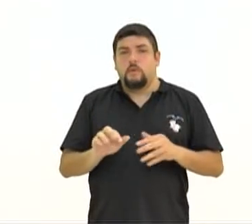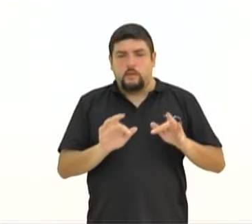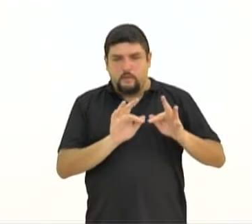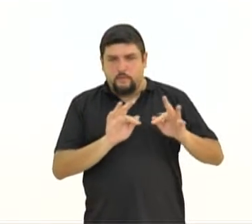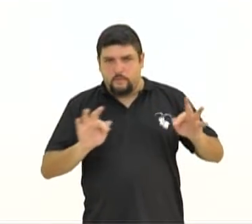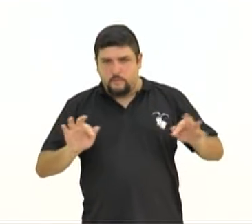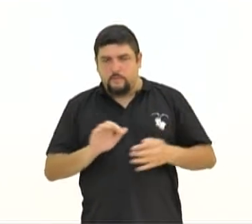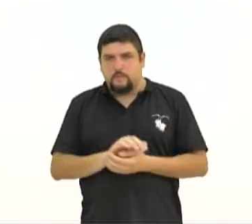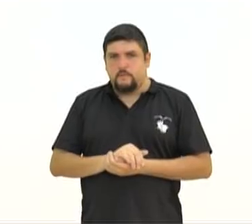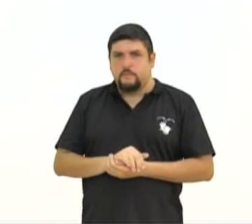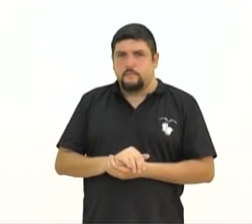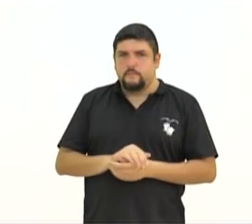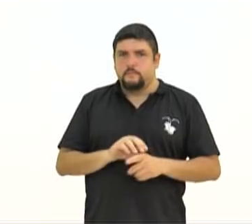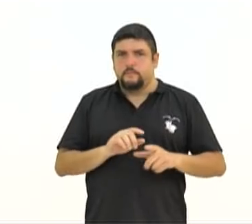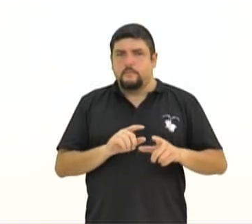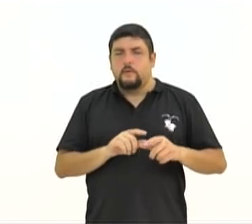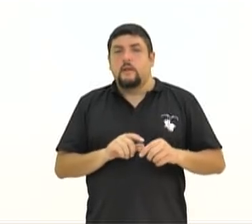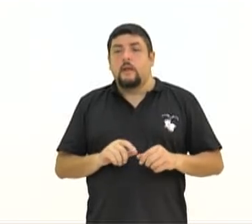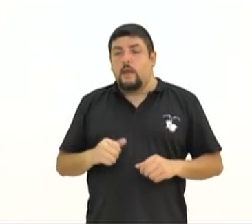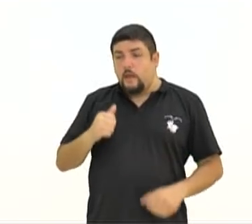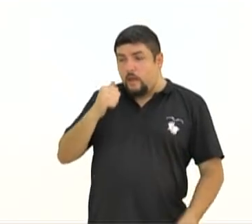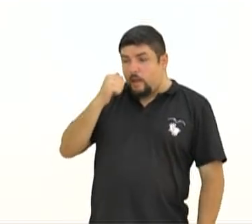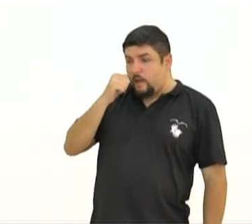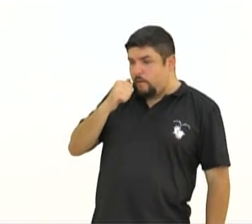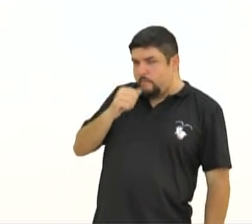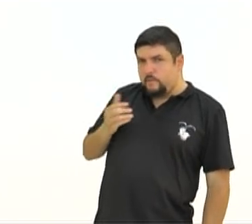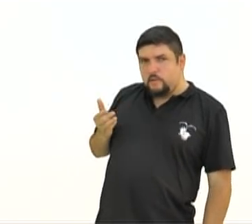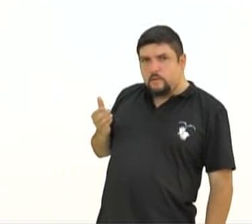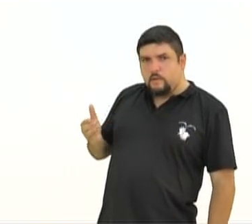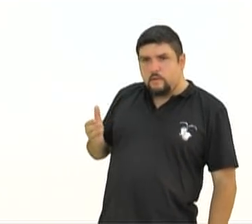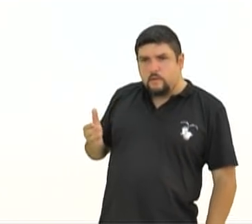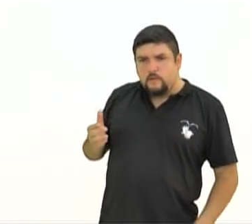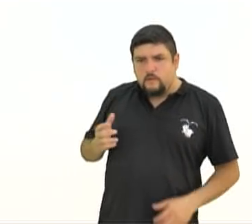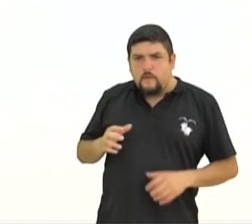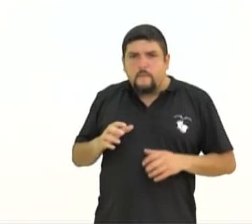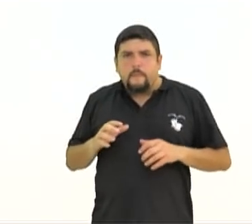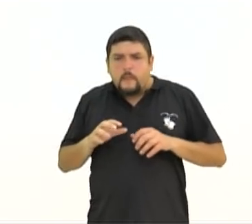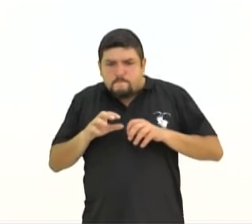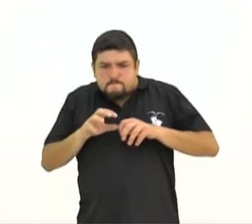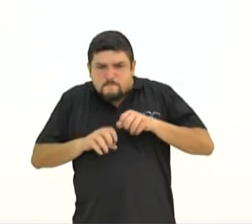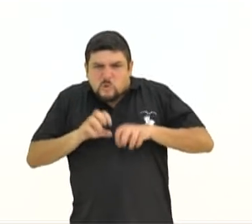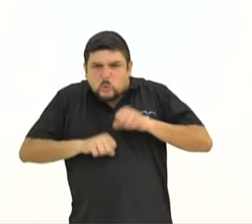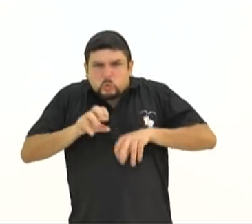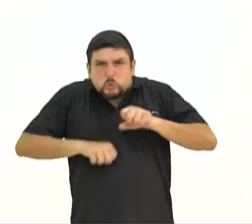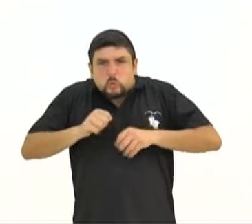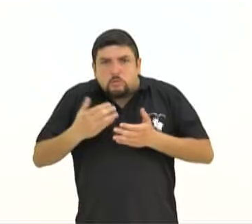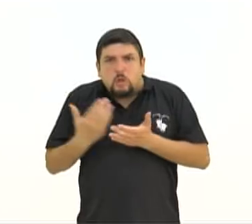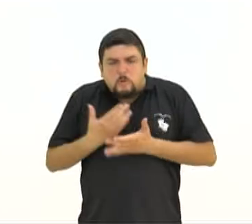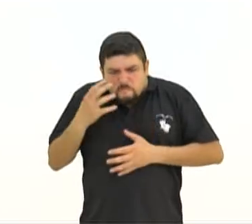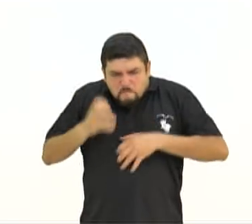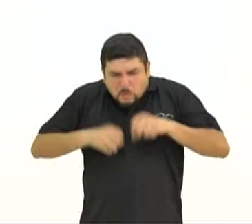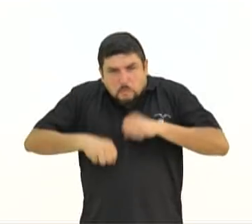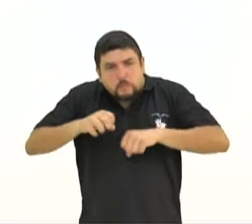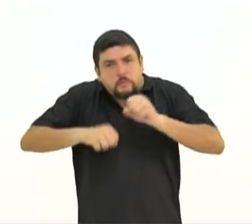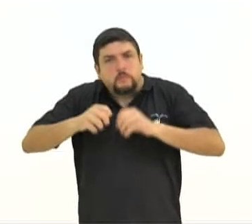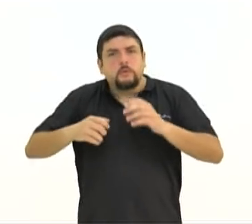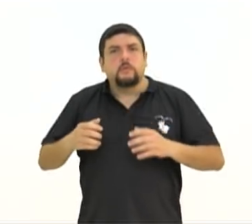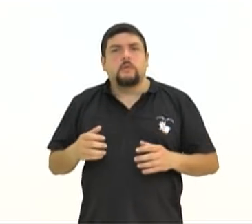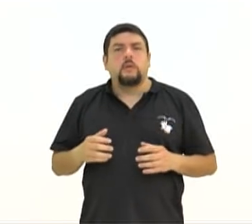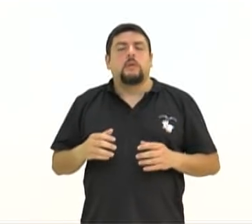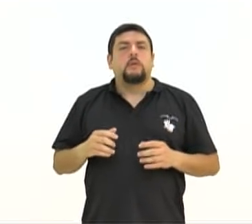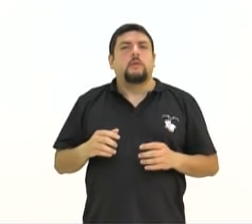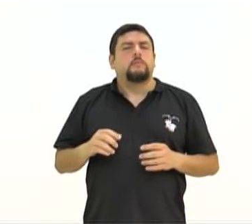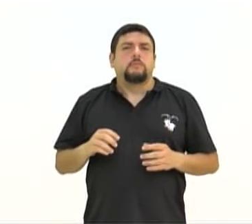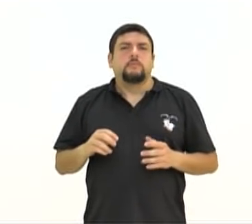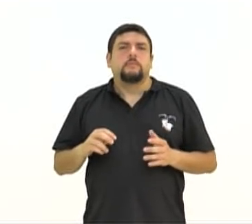a alternativa correta seria: a menina devorou as reinações de Narizinho e leu o Monteiro Lobato, né? É uma